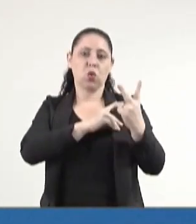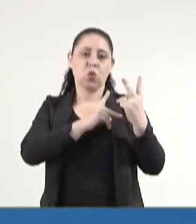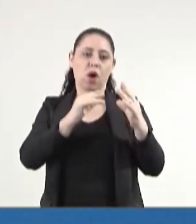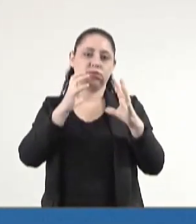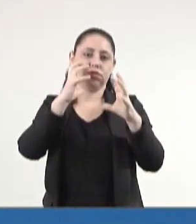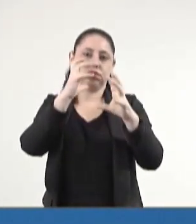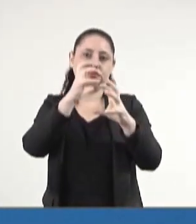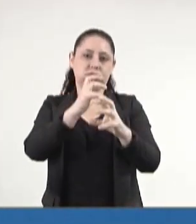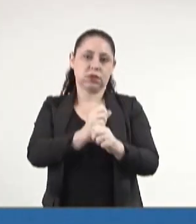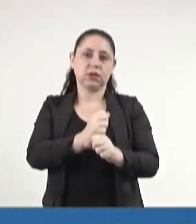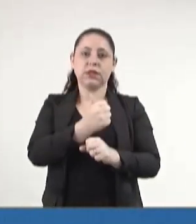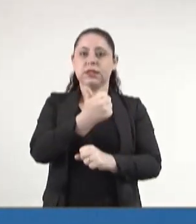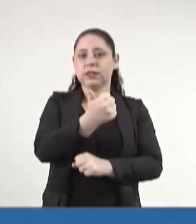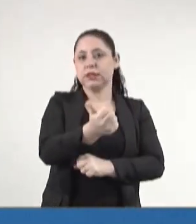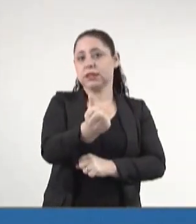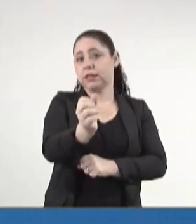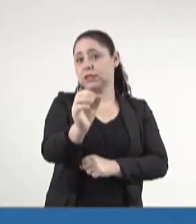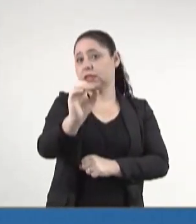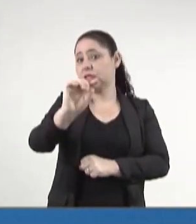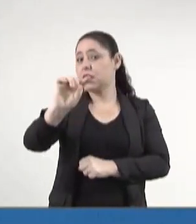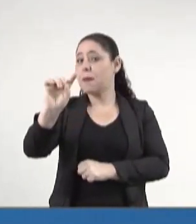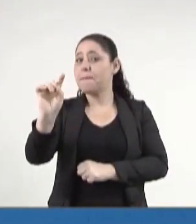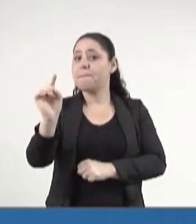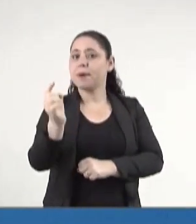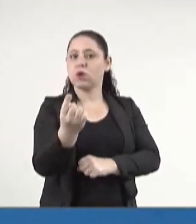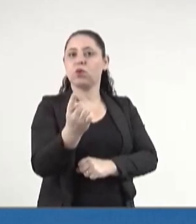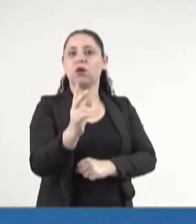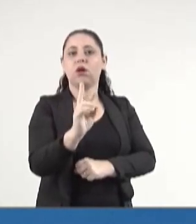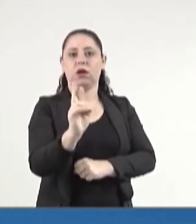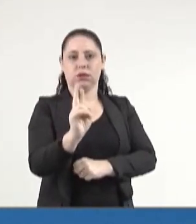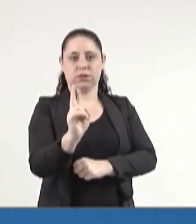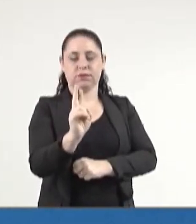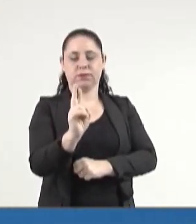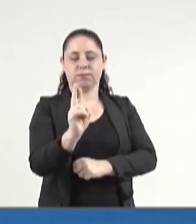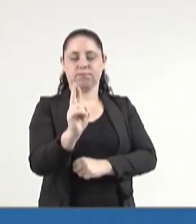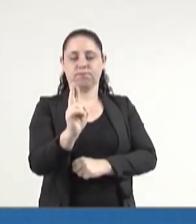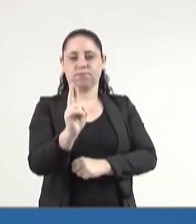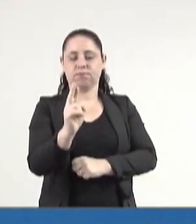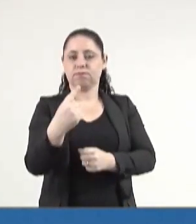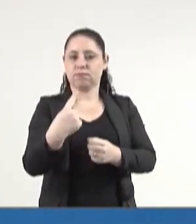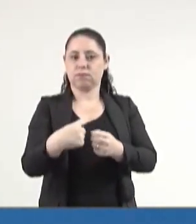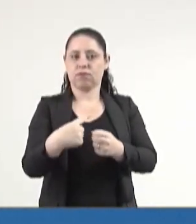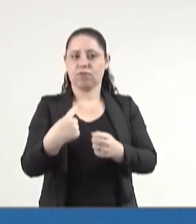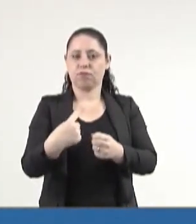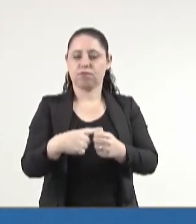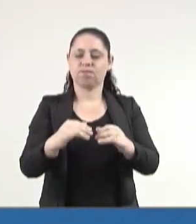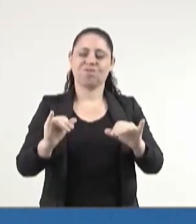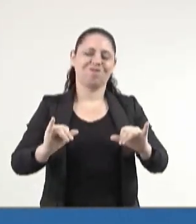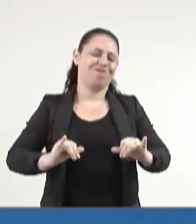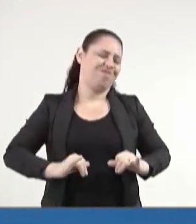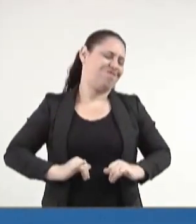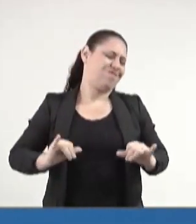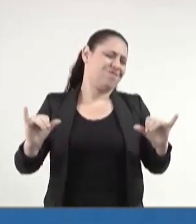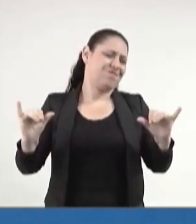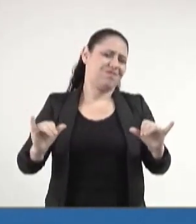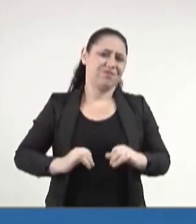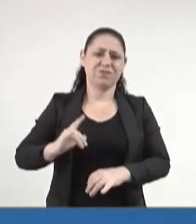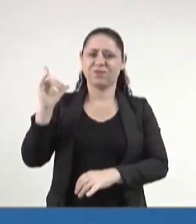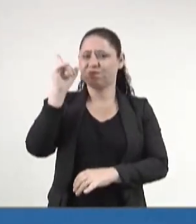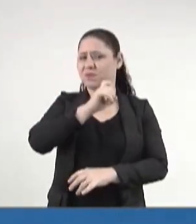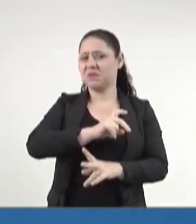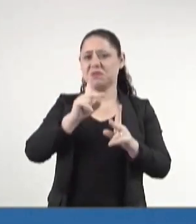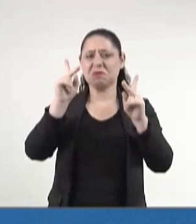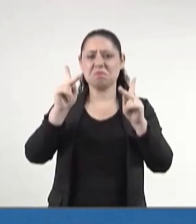um total de R$160 mil. Uma cidade já sofrida, com